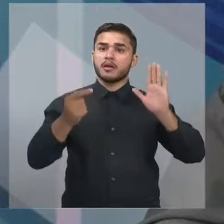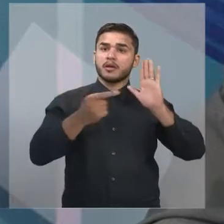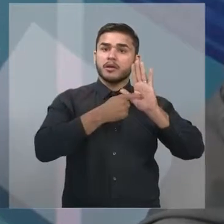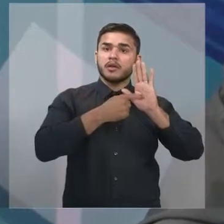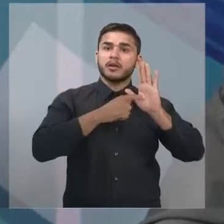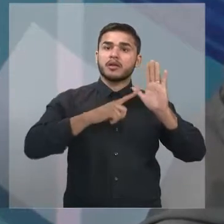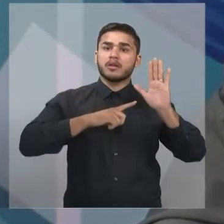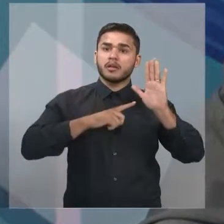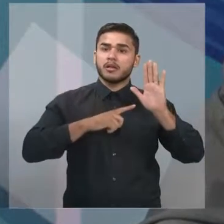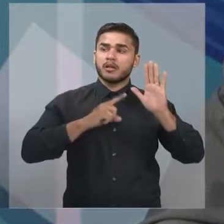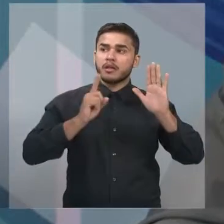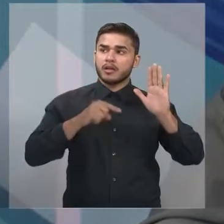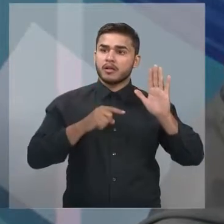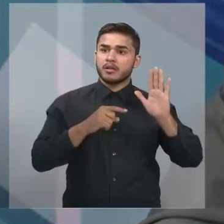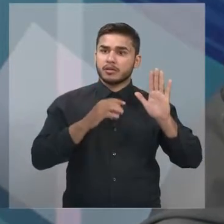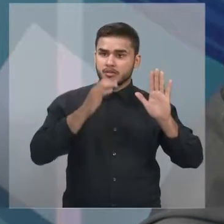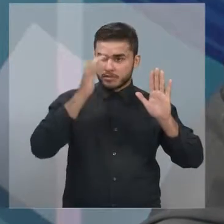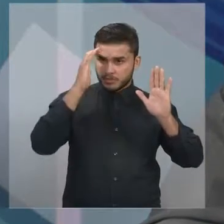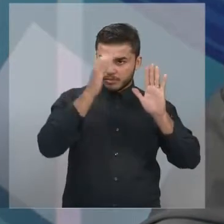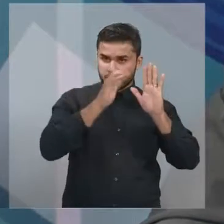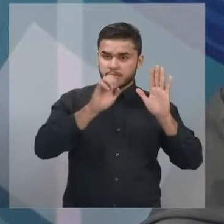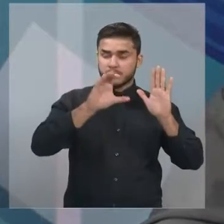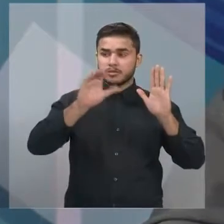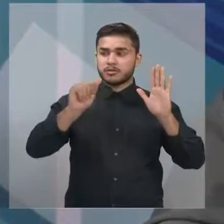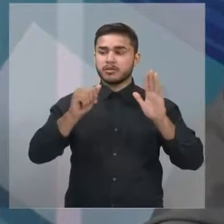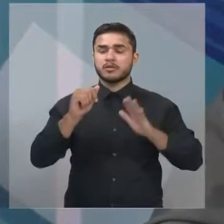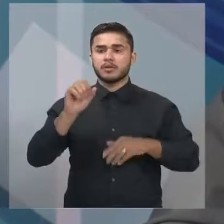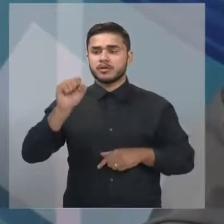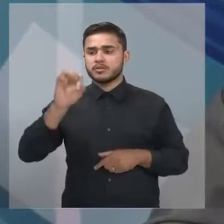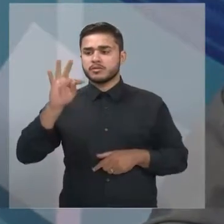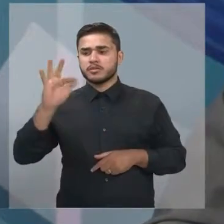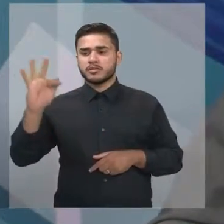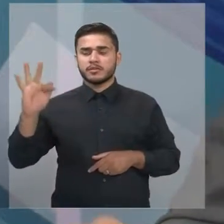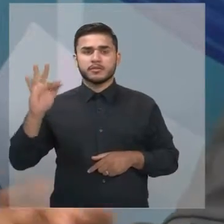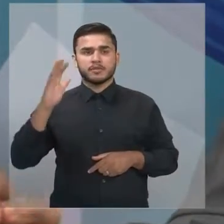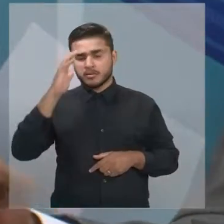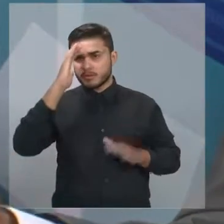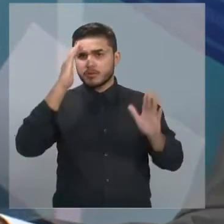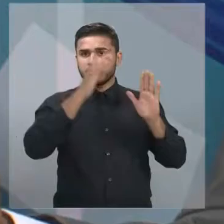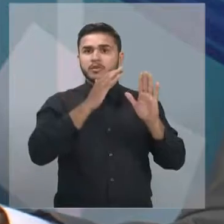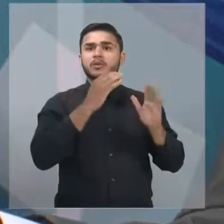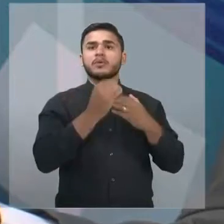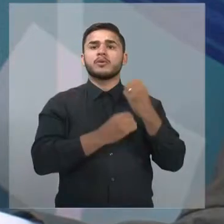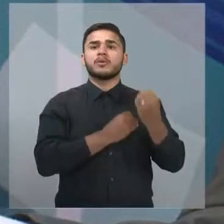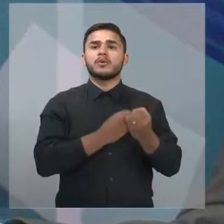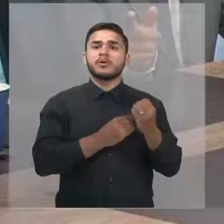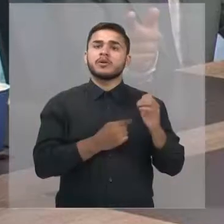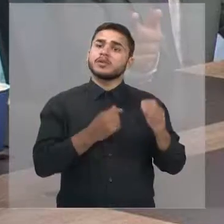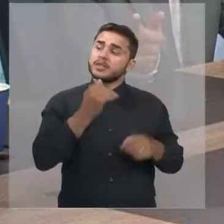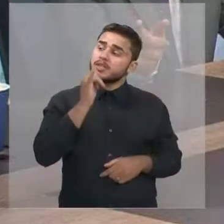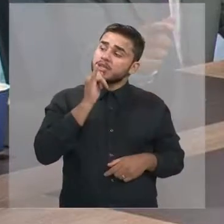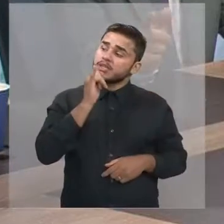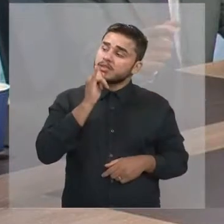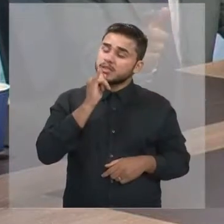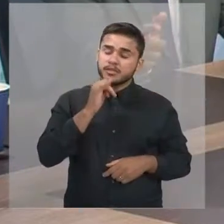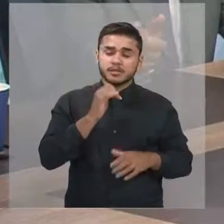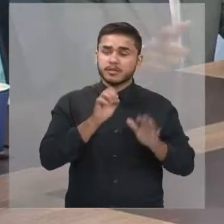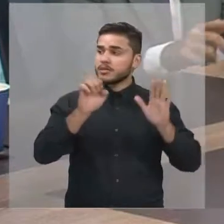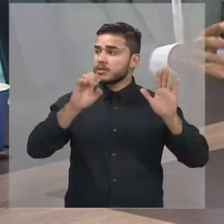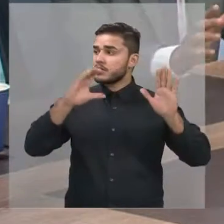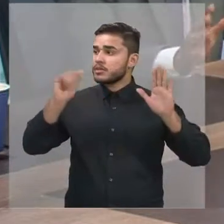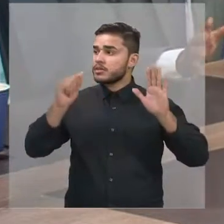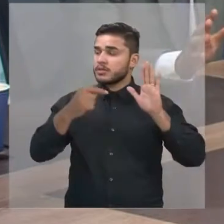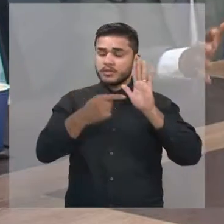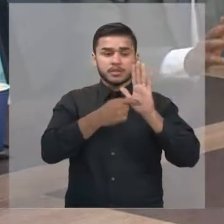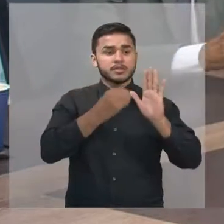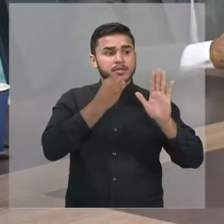exercer censura, deveria então declarar a inconstitucionalidade desse artigo ou desse inciso do Estatuto da